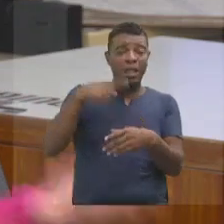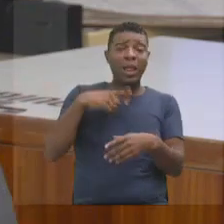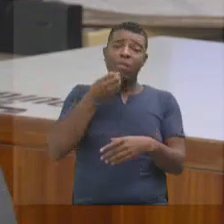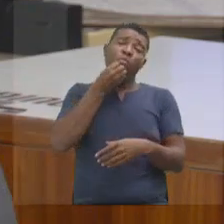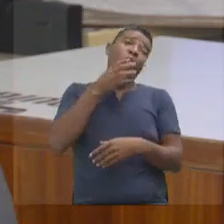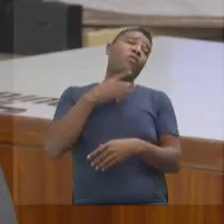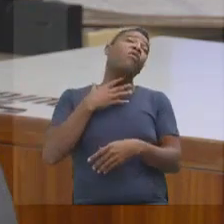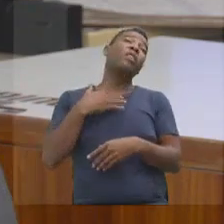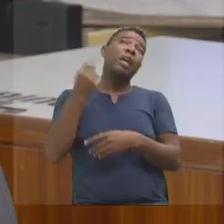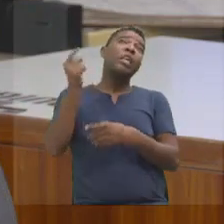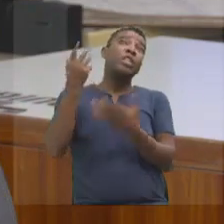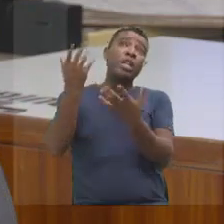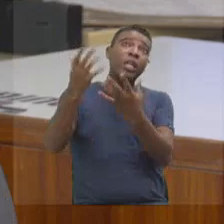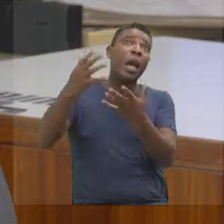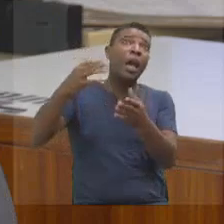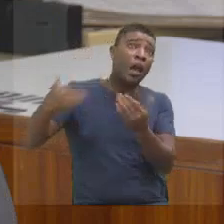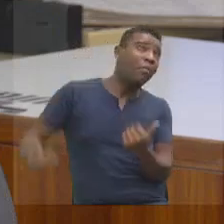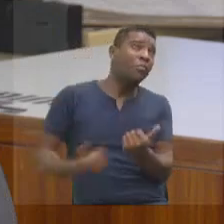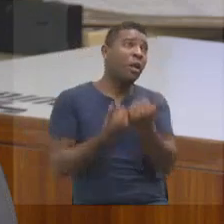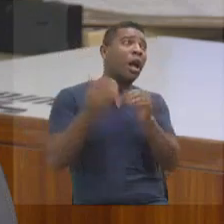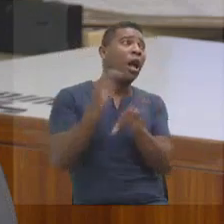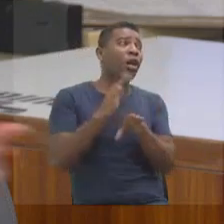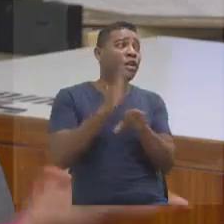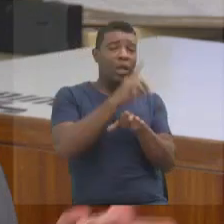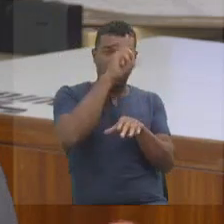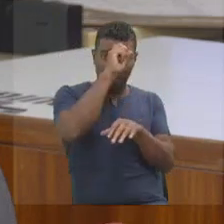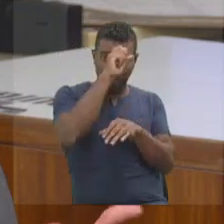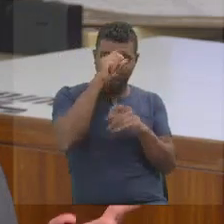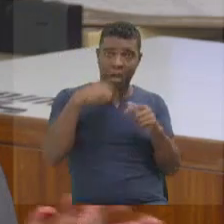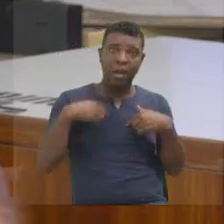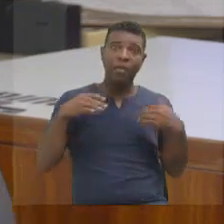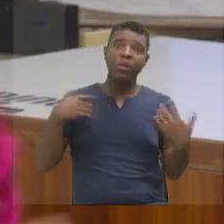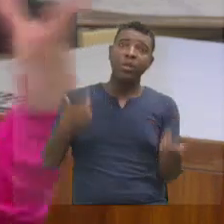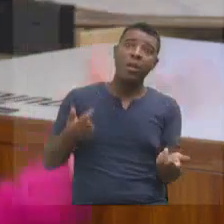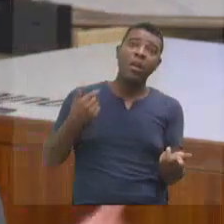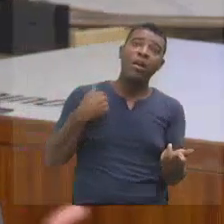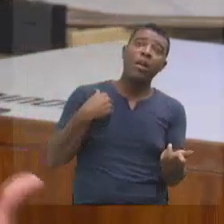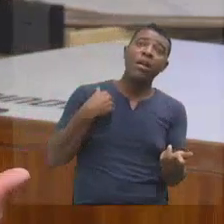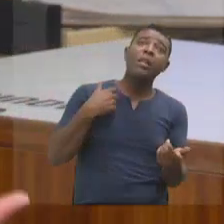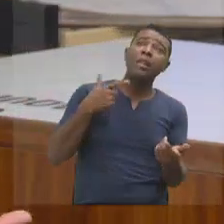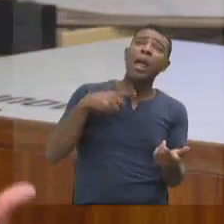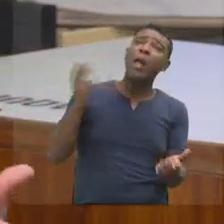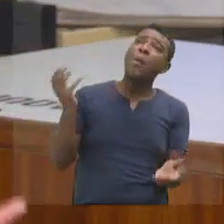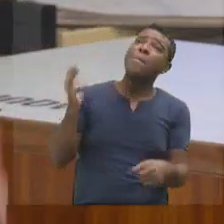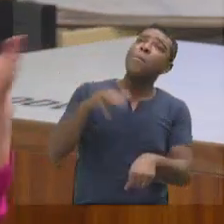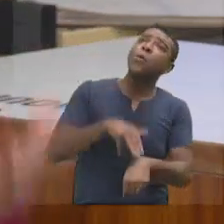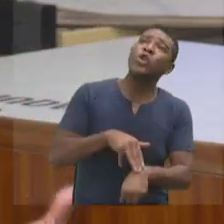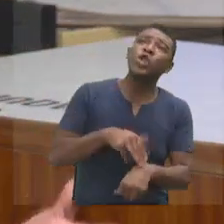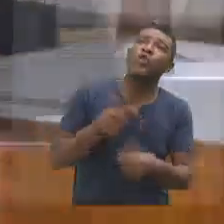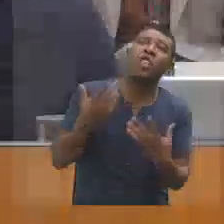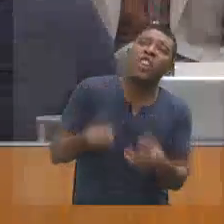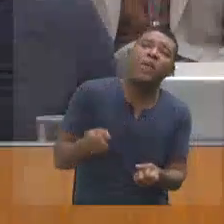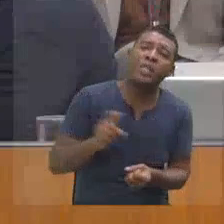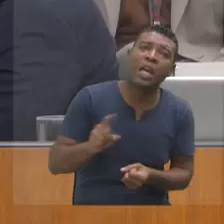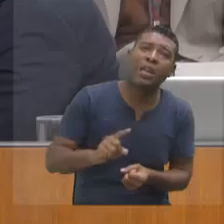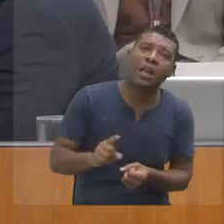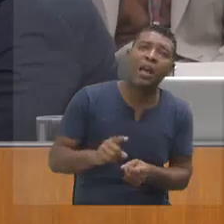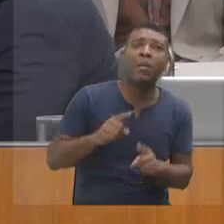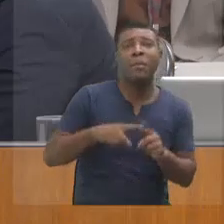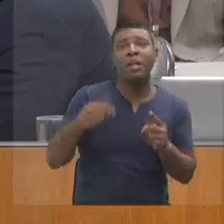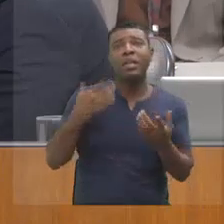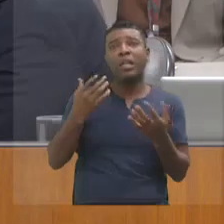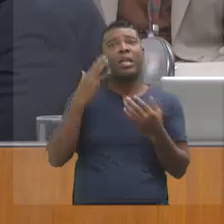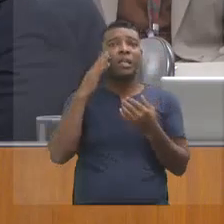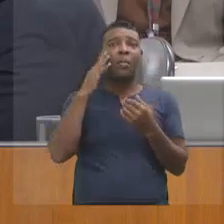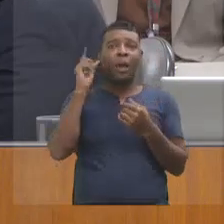para abarcar o hospital então assim eu eu diria que não existe motivo para vocês não aceitarem mas eu queria saber se é interesse